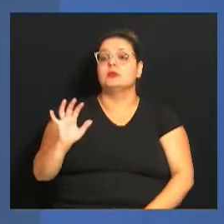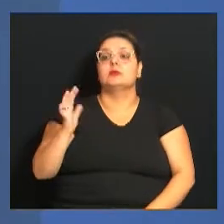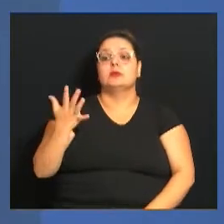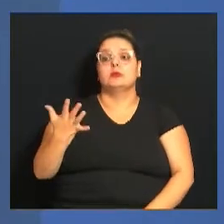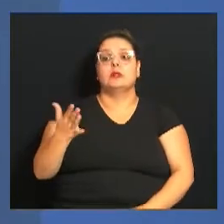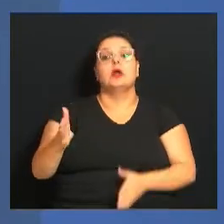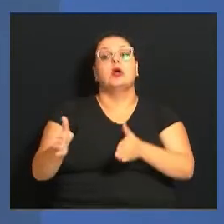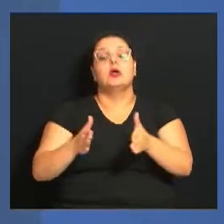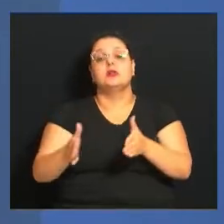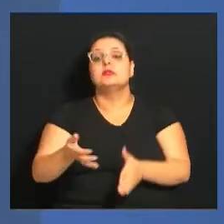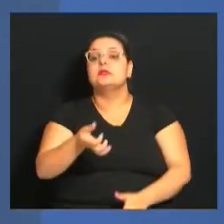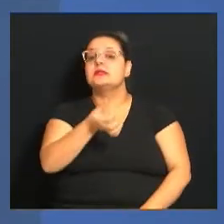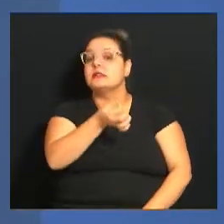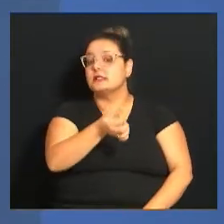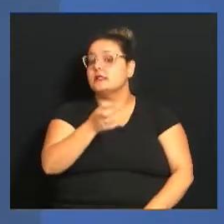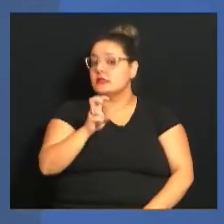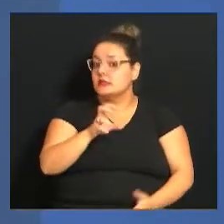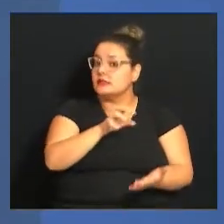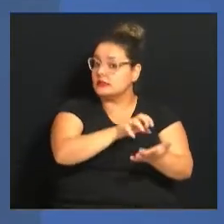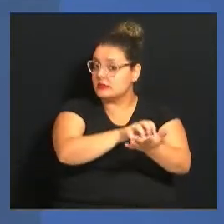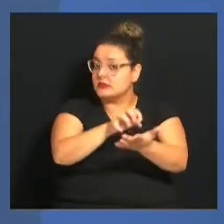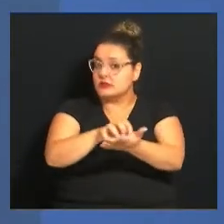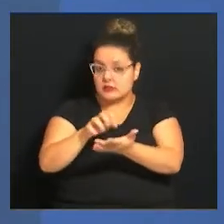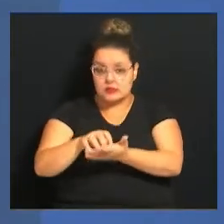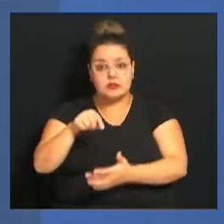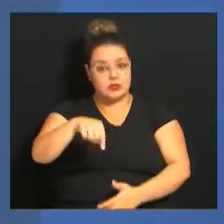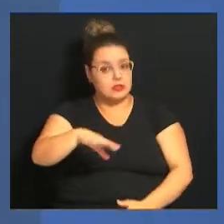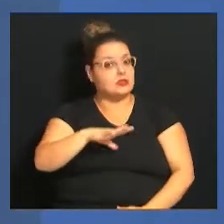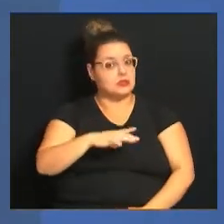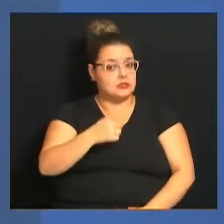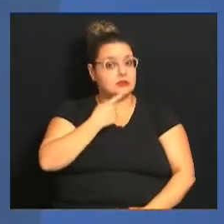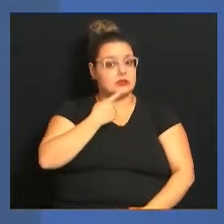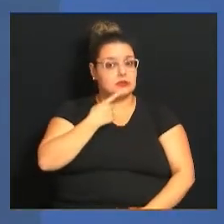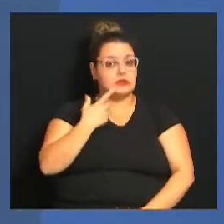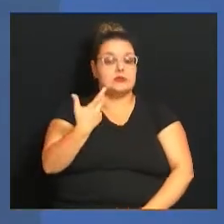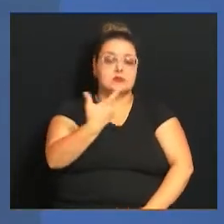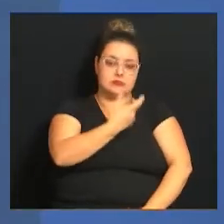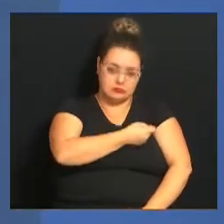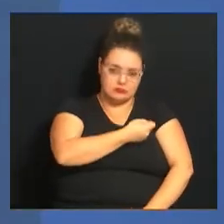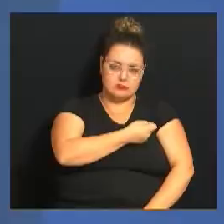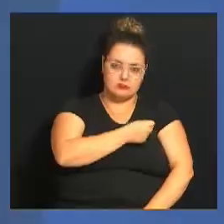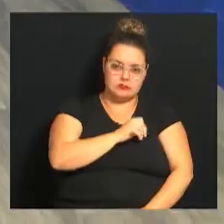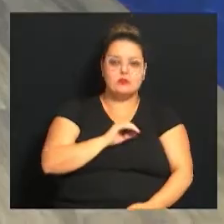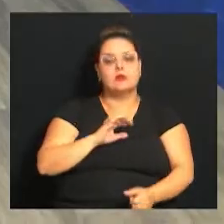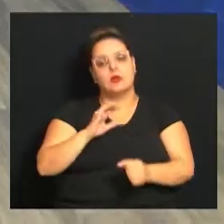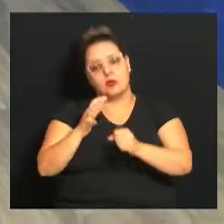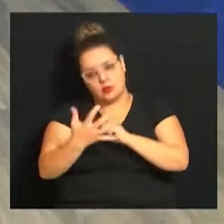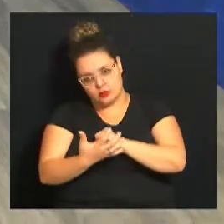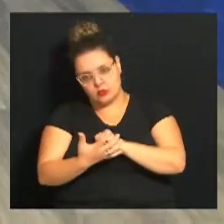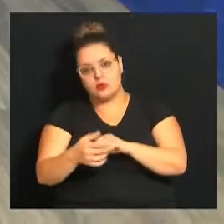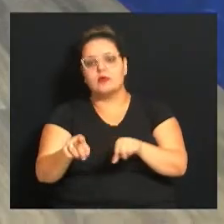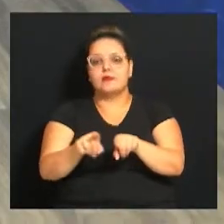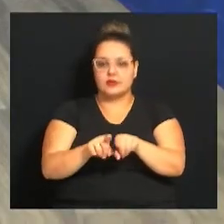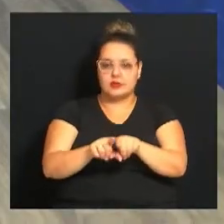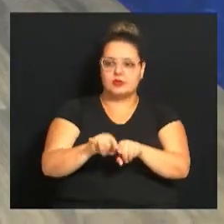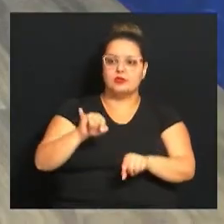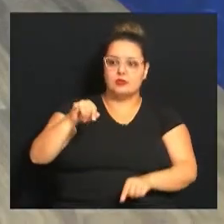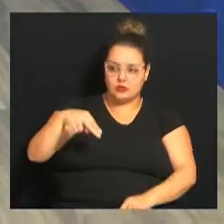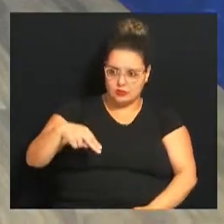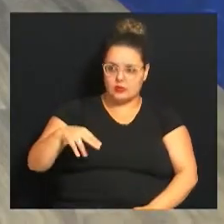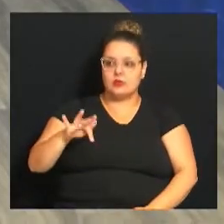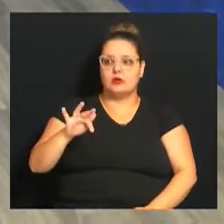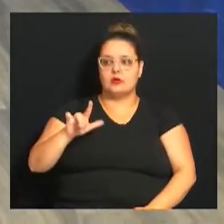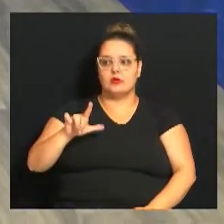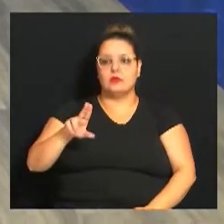são 65 centros de saúde aqui da cidade que estão vacinando, tanto contra a influenza quanto contra